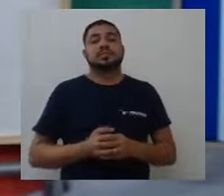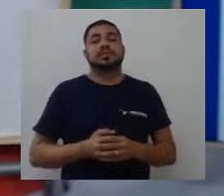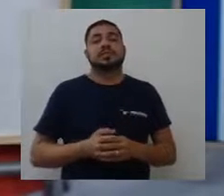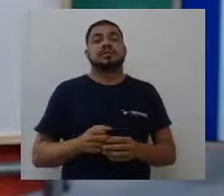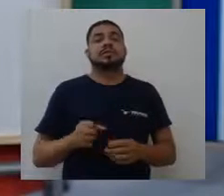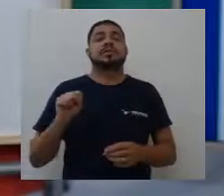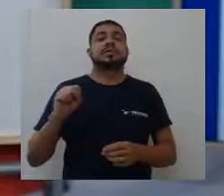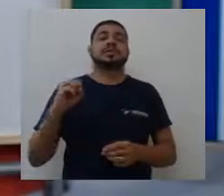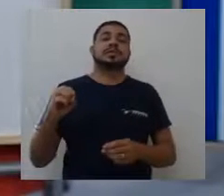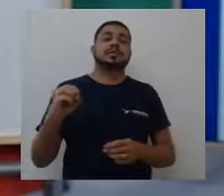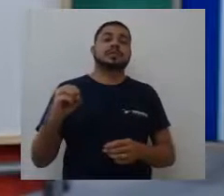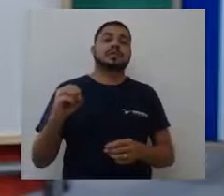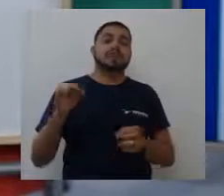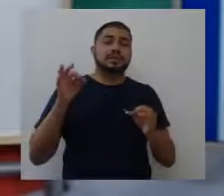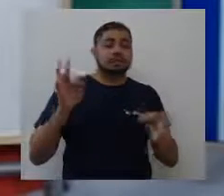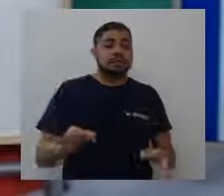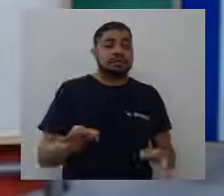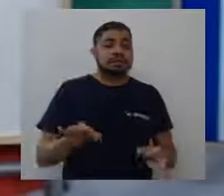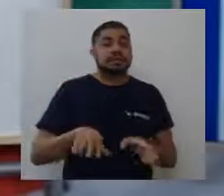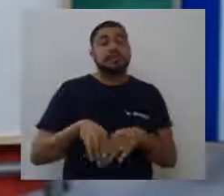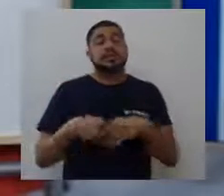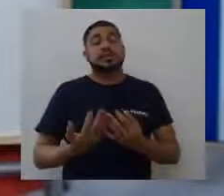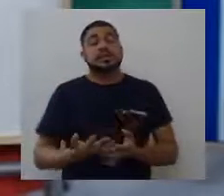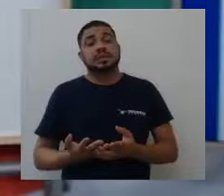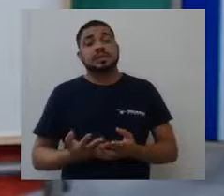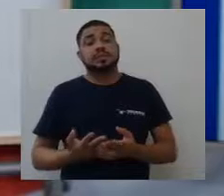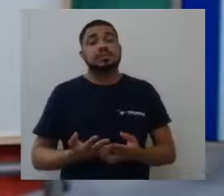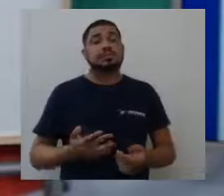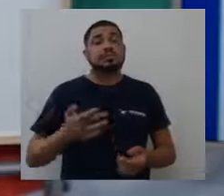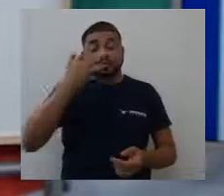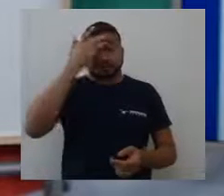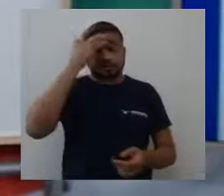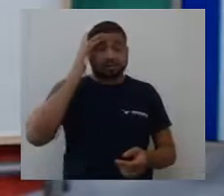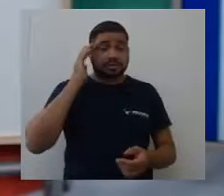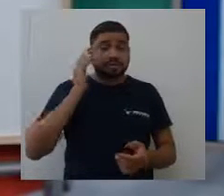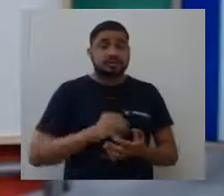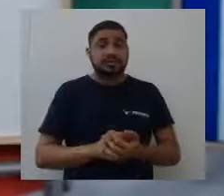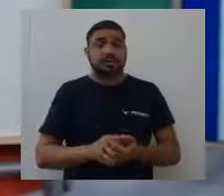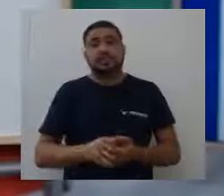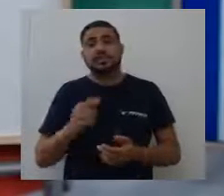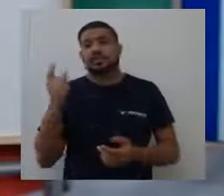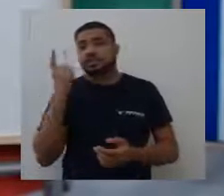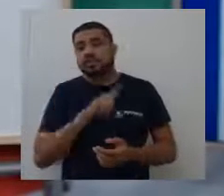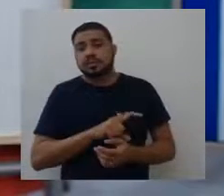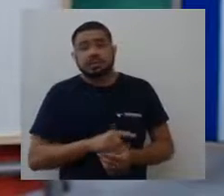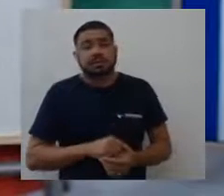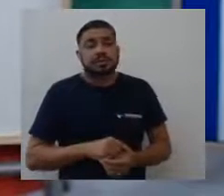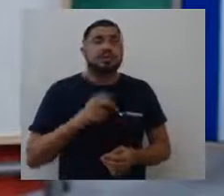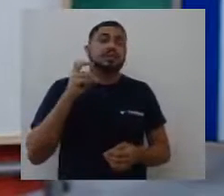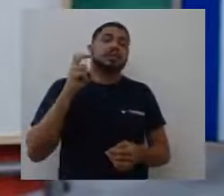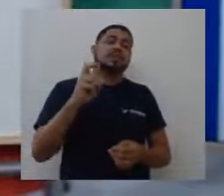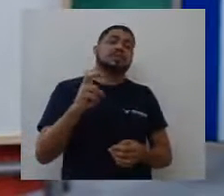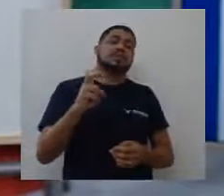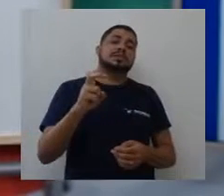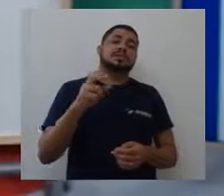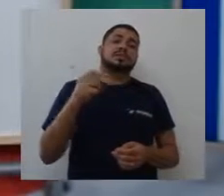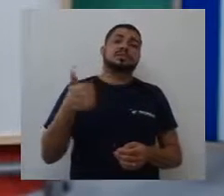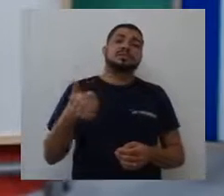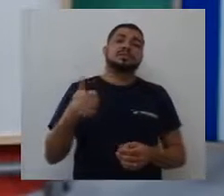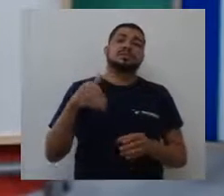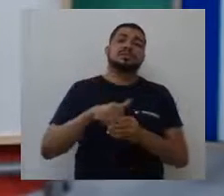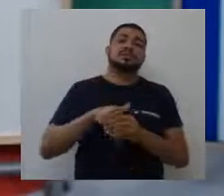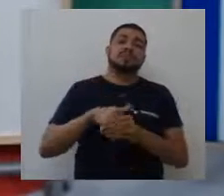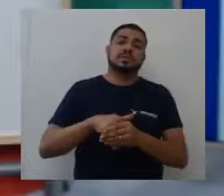de 80, correto? Então, o candidato, ele obteve 51